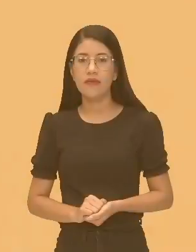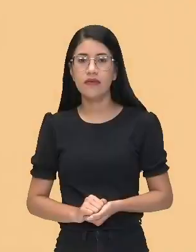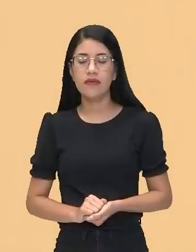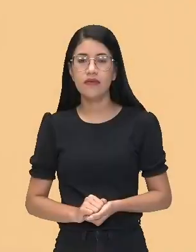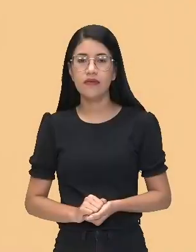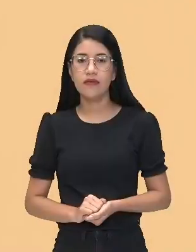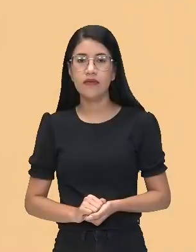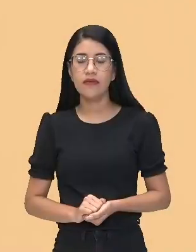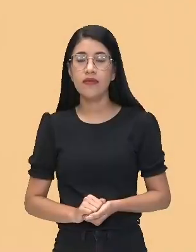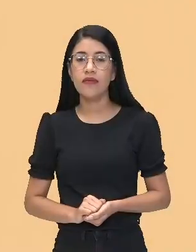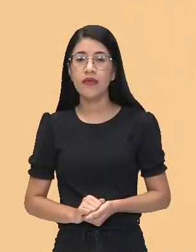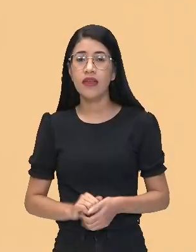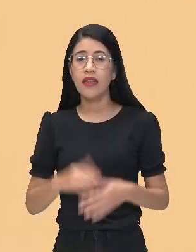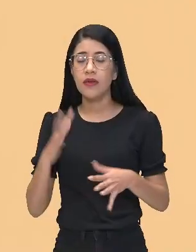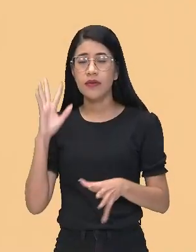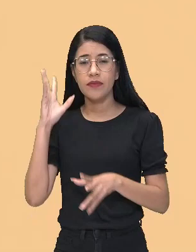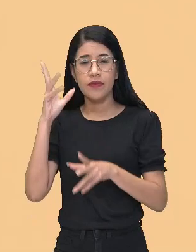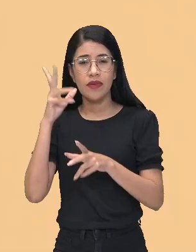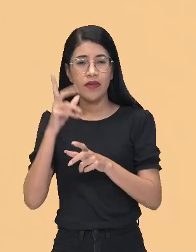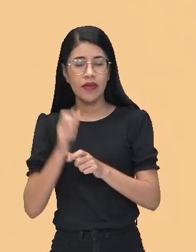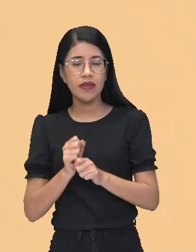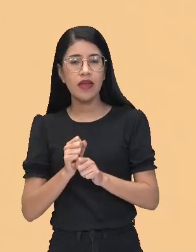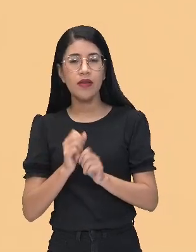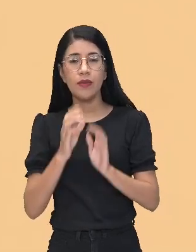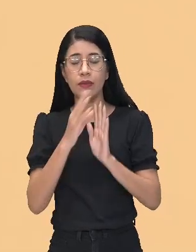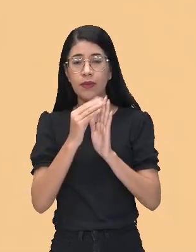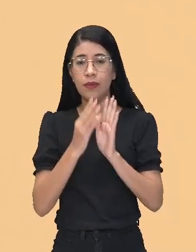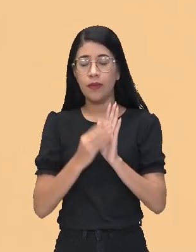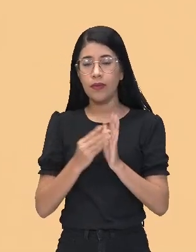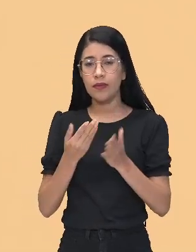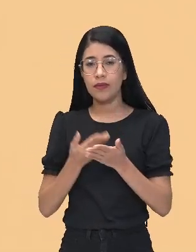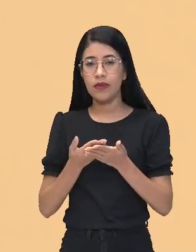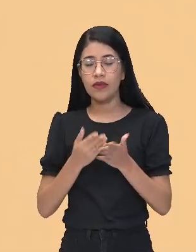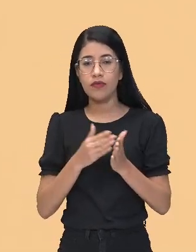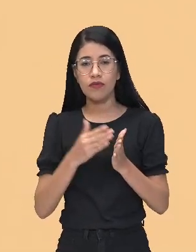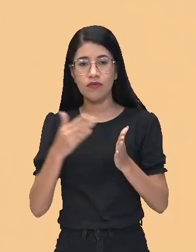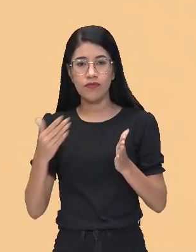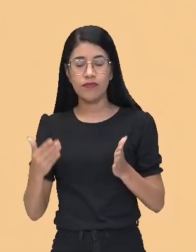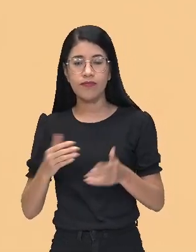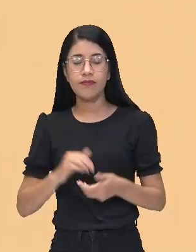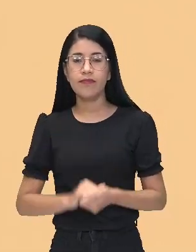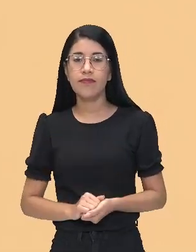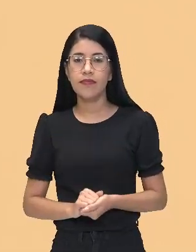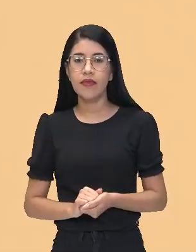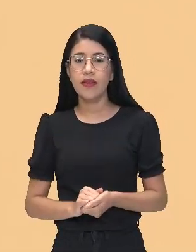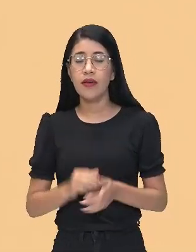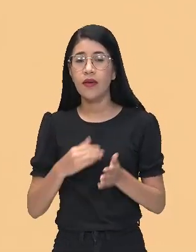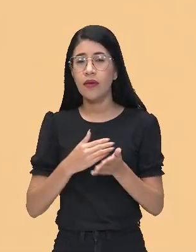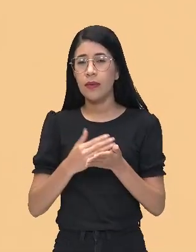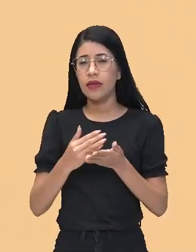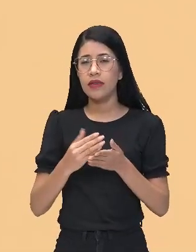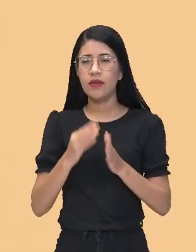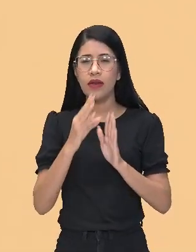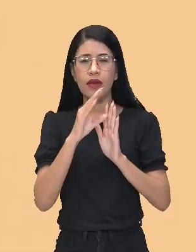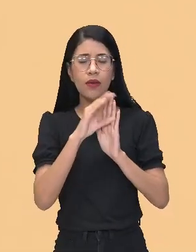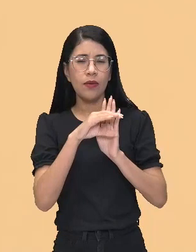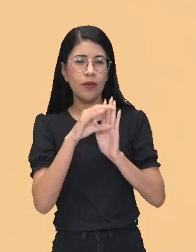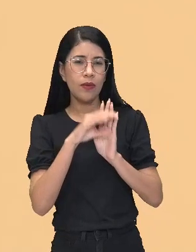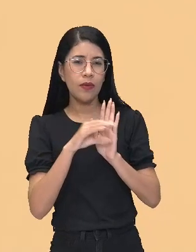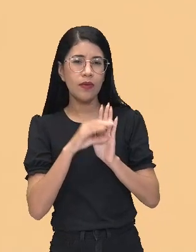Então vamos lá, gente, fazer uma revisão aí da que nós vimos até agora, tá? Começando aí por alguns conceitos